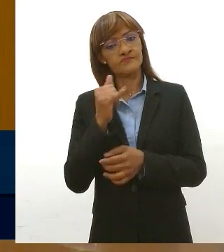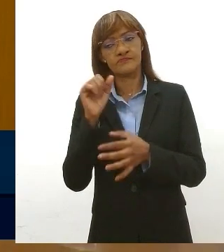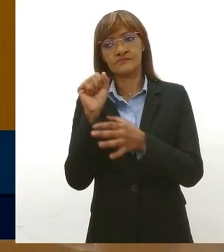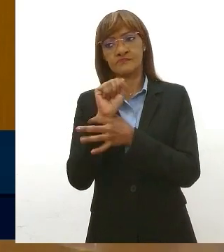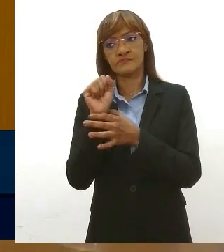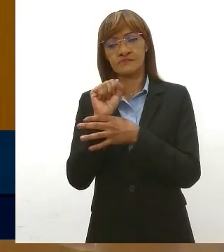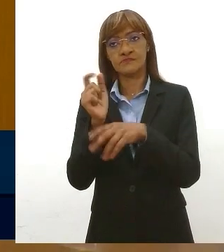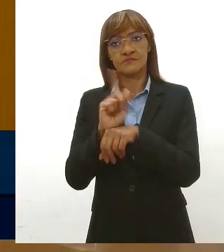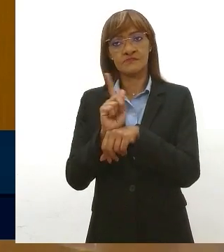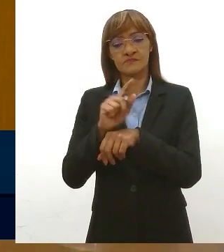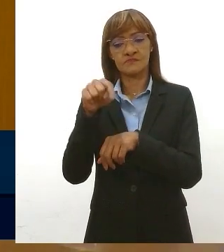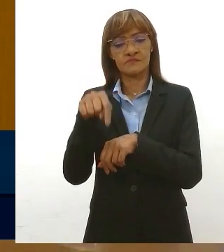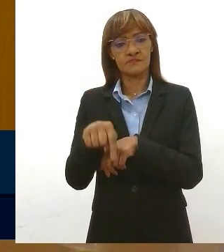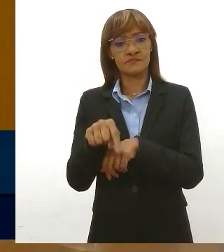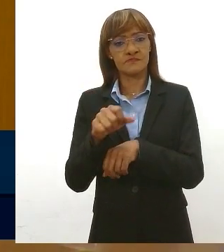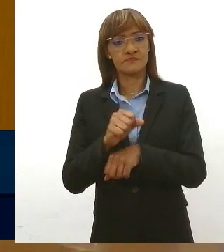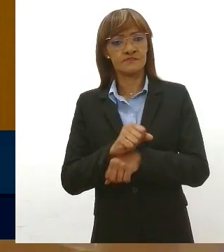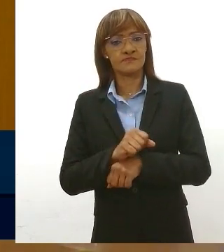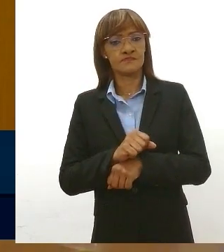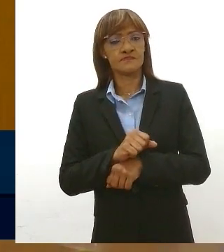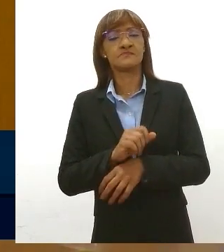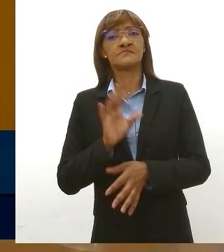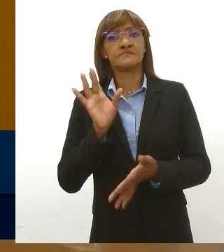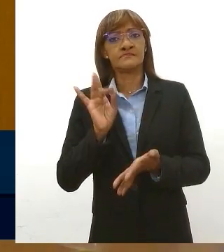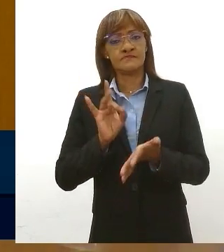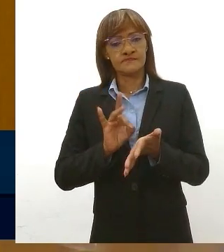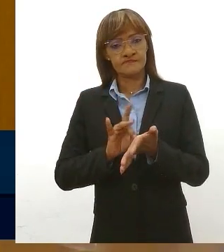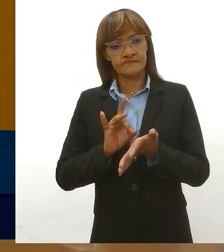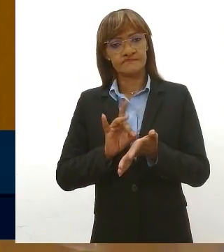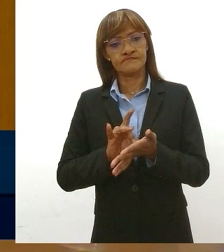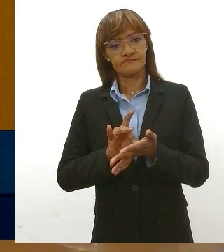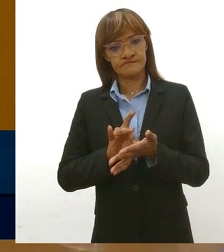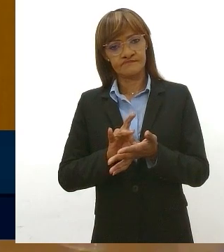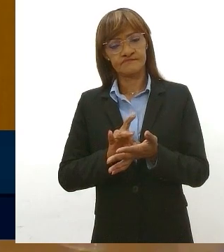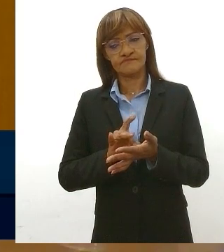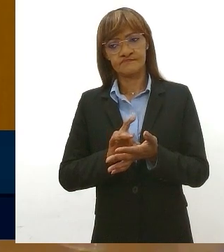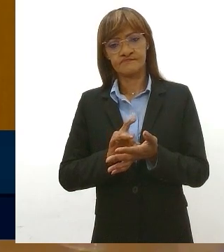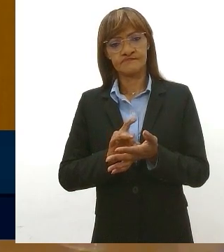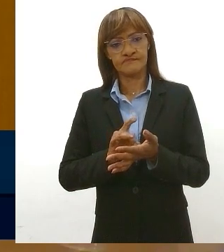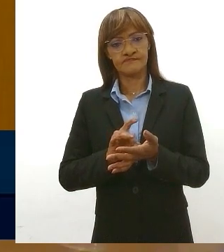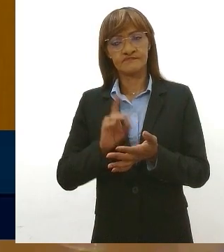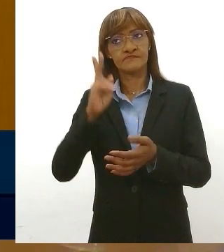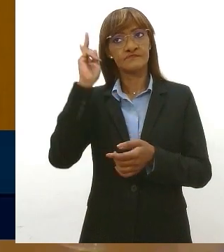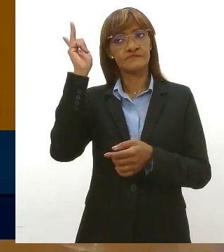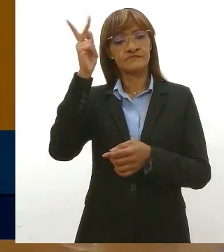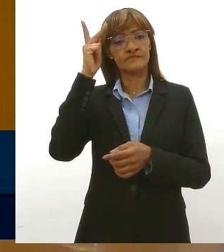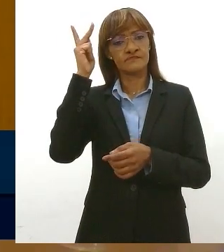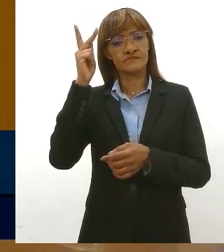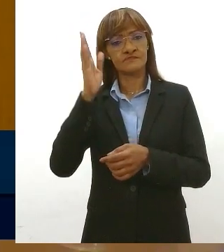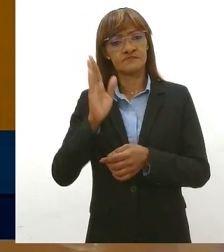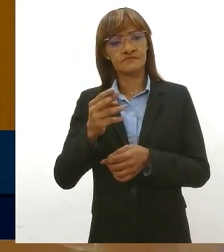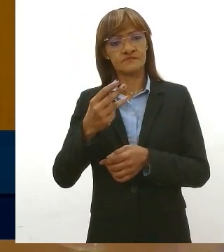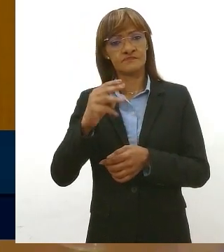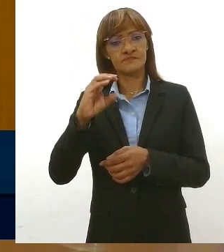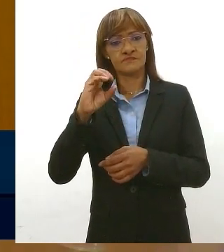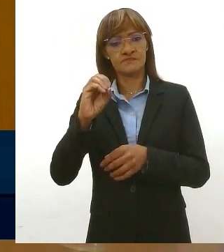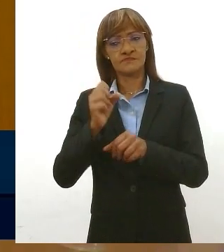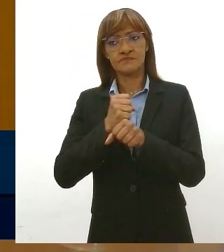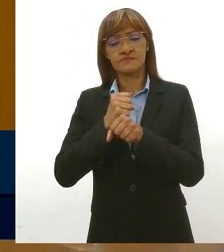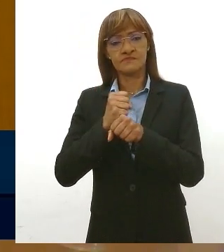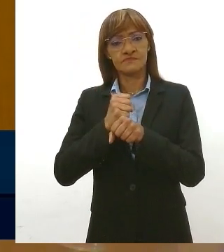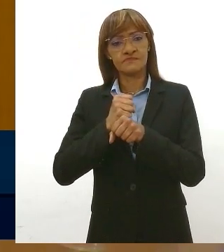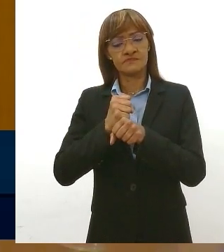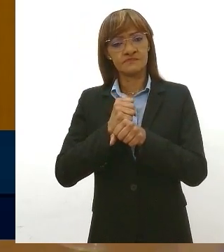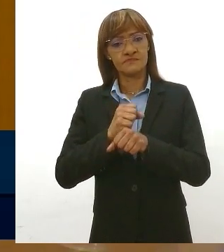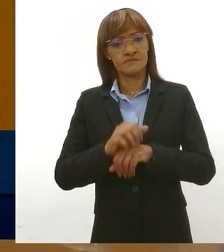que realmente deixou aí o seu legado, sua história, mais de 30 anos de serviços prestados à corporação e que foi